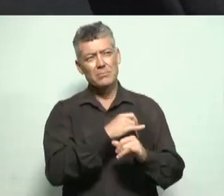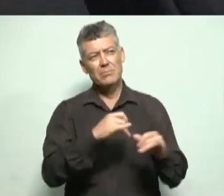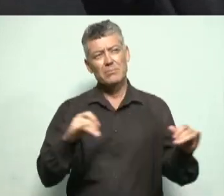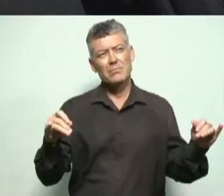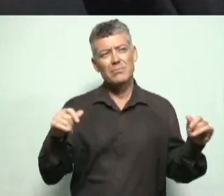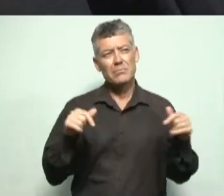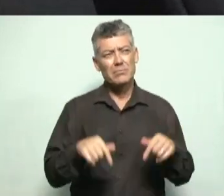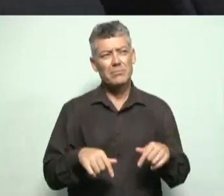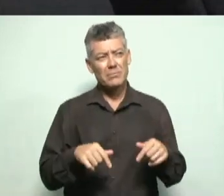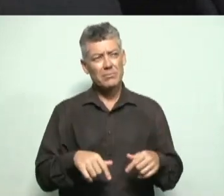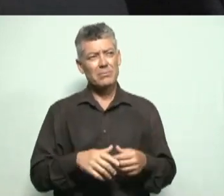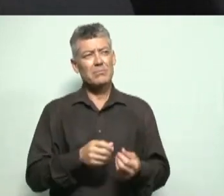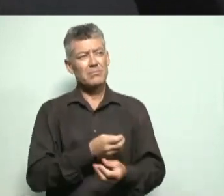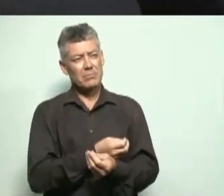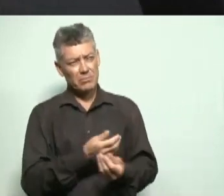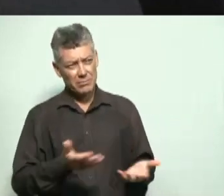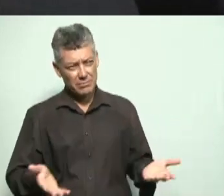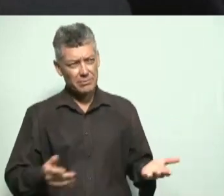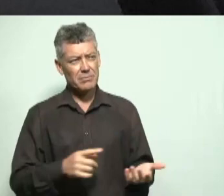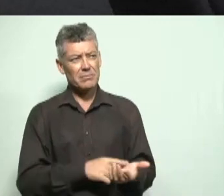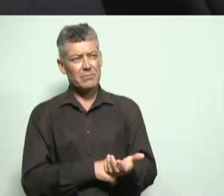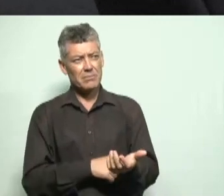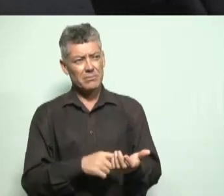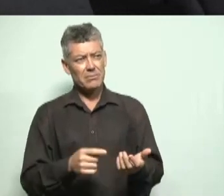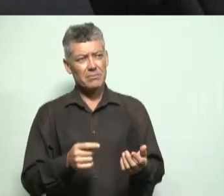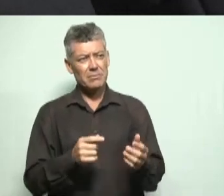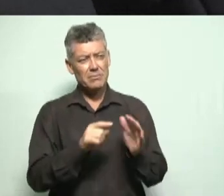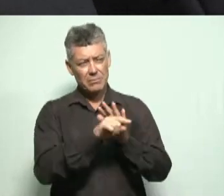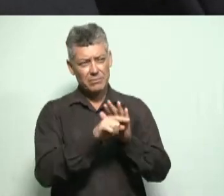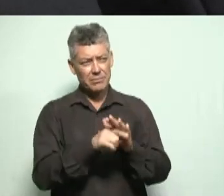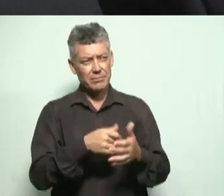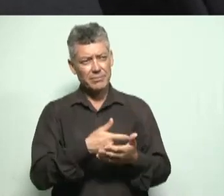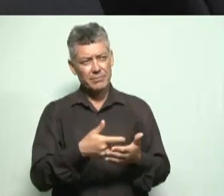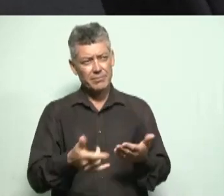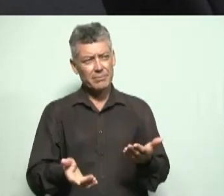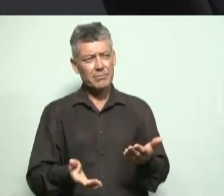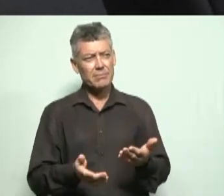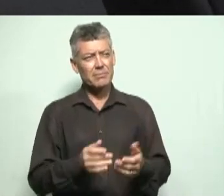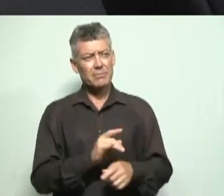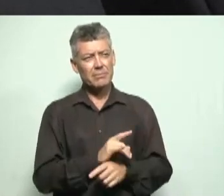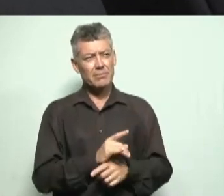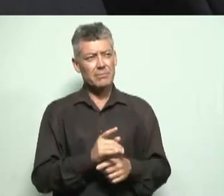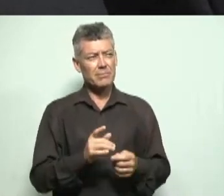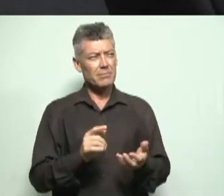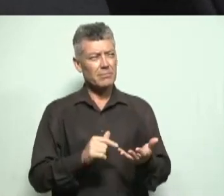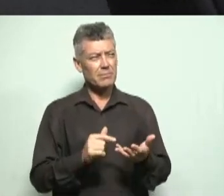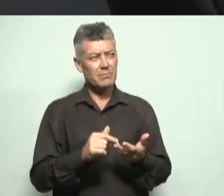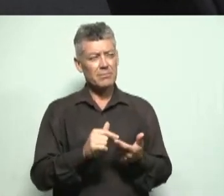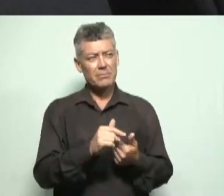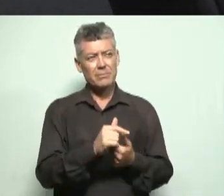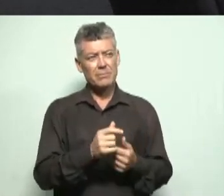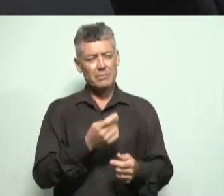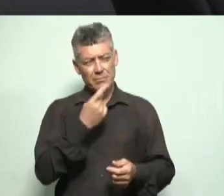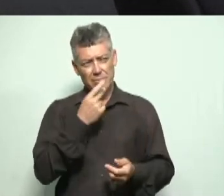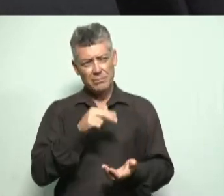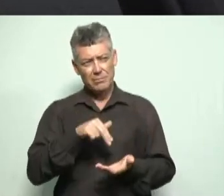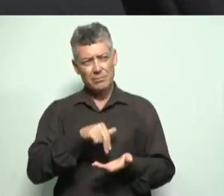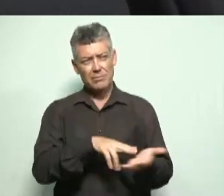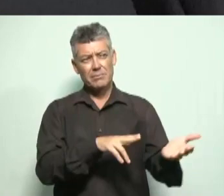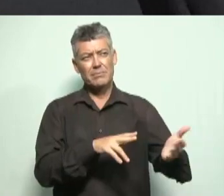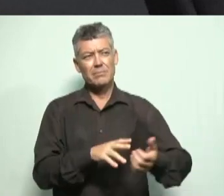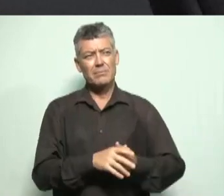incentivo à doação de sangue em notificações, faturas e boletos emitidos pelos órgãos da administração direta